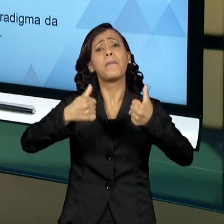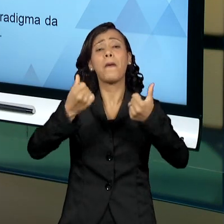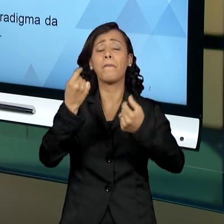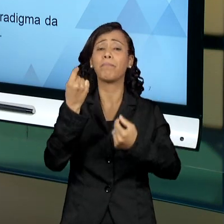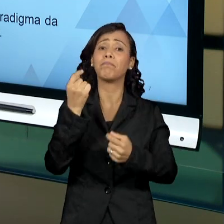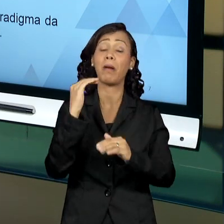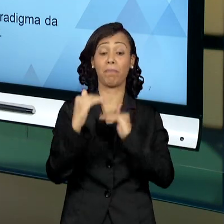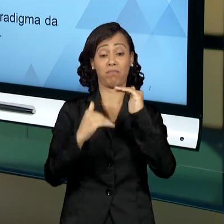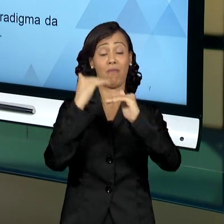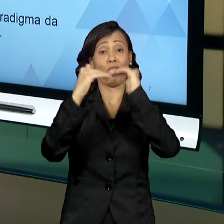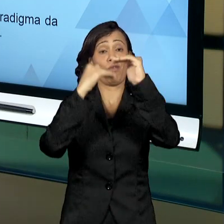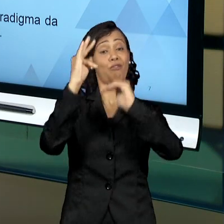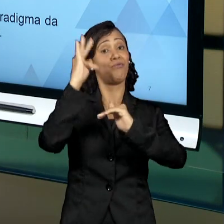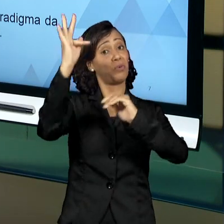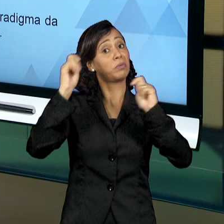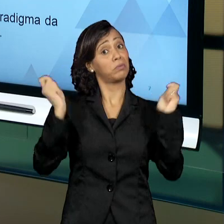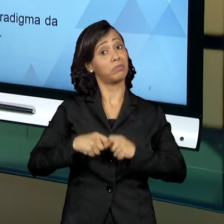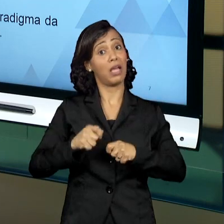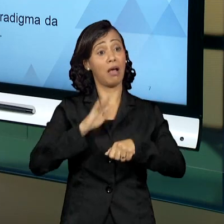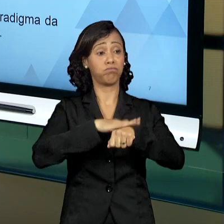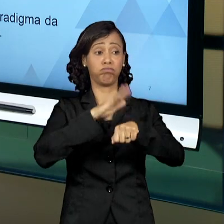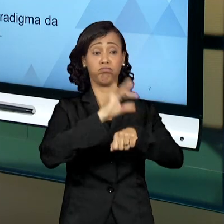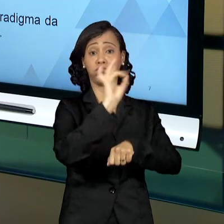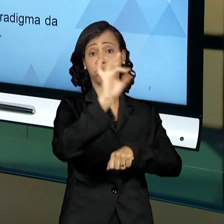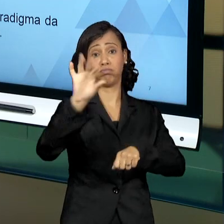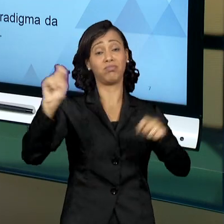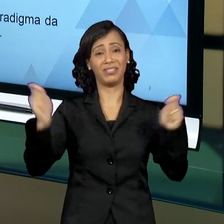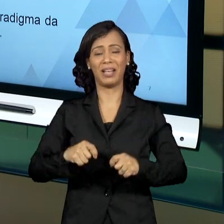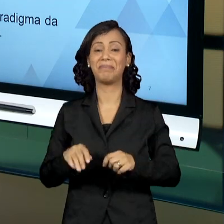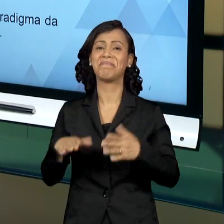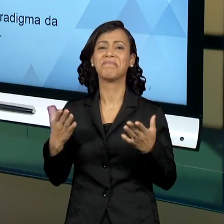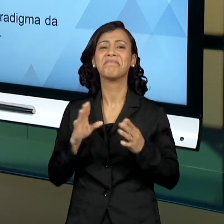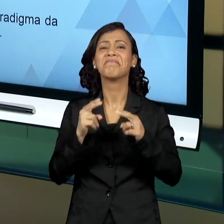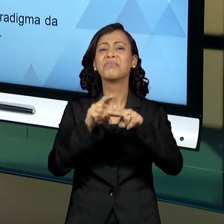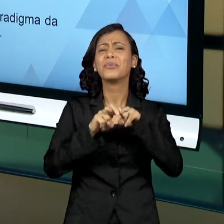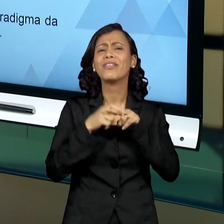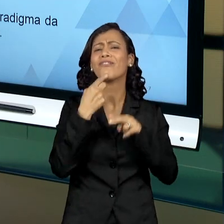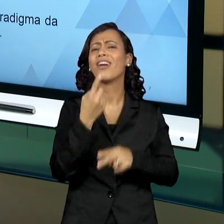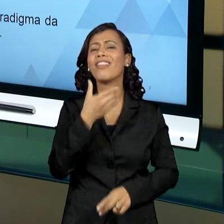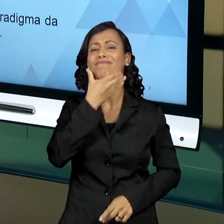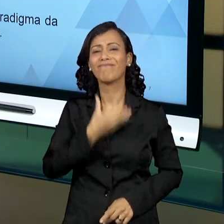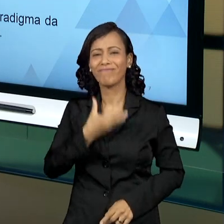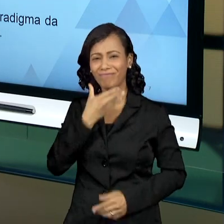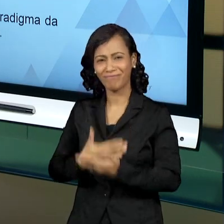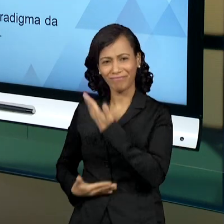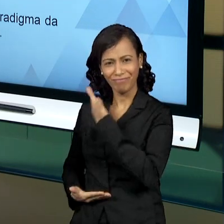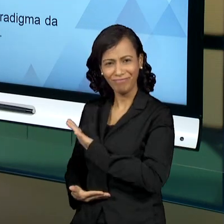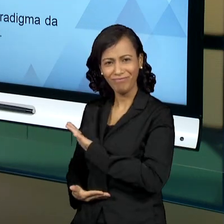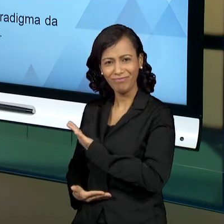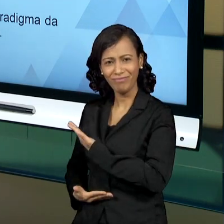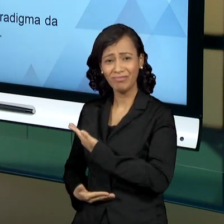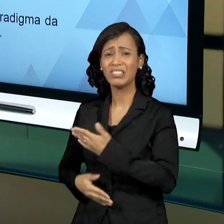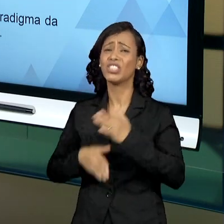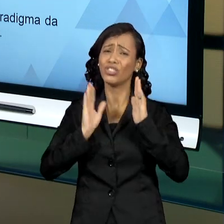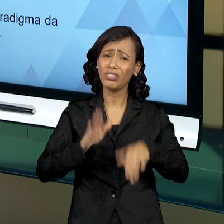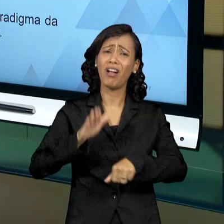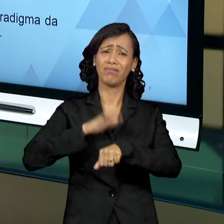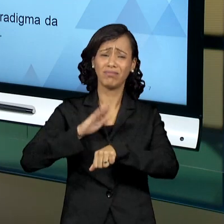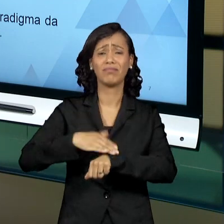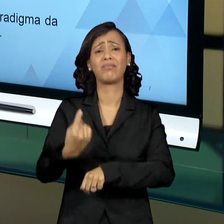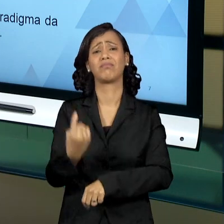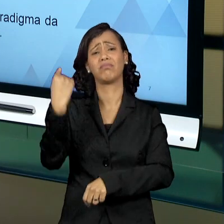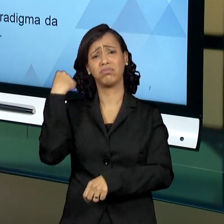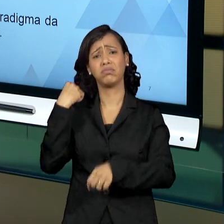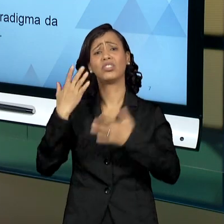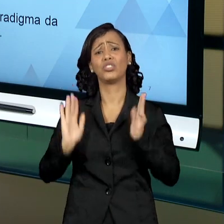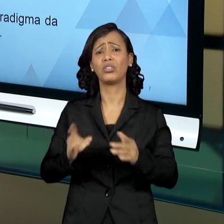desenvolvido pensado por várias mãos. Então, Paulo Freire já nos dizia, criticou muito que esse modelo